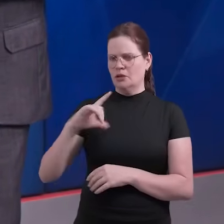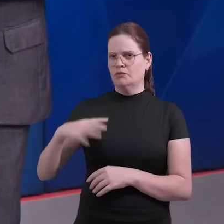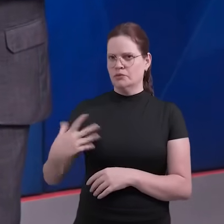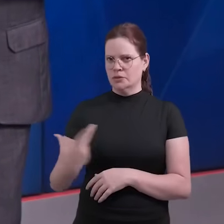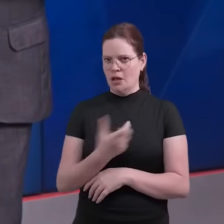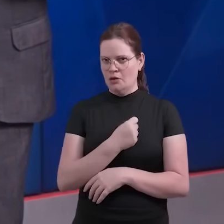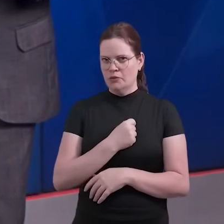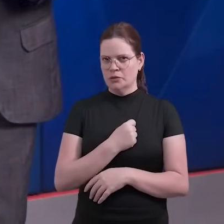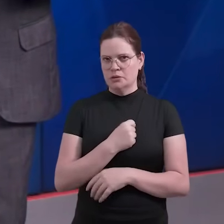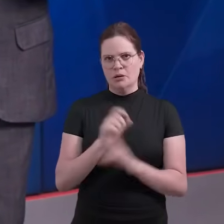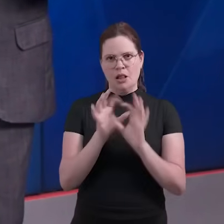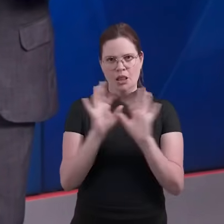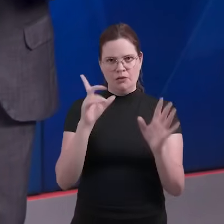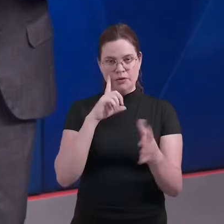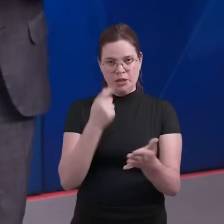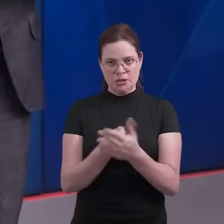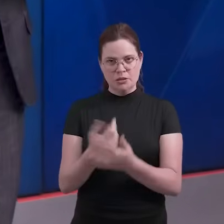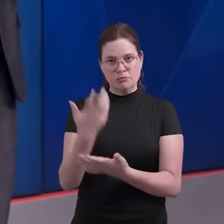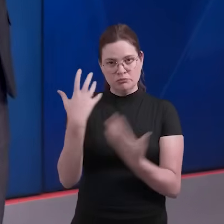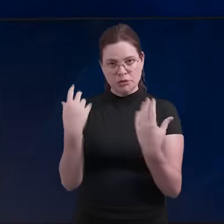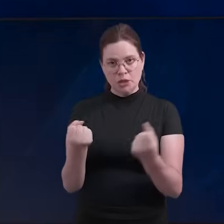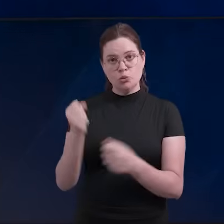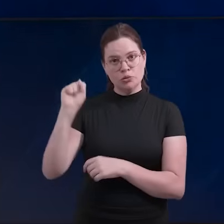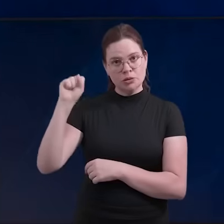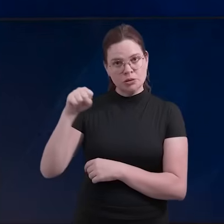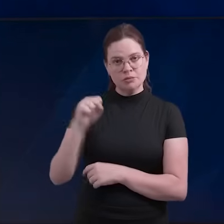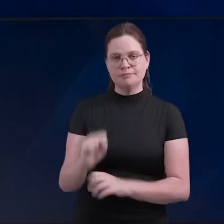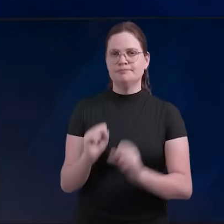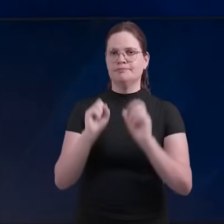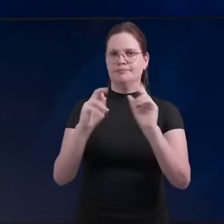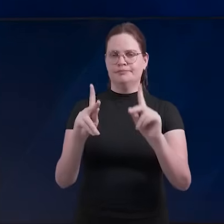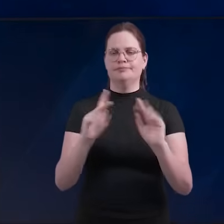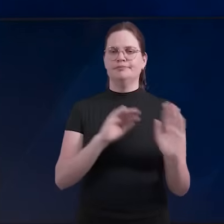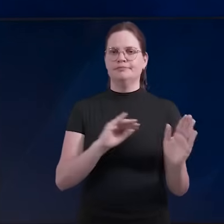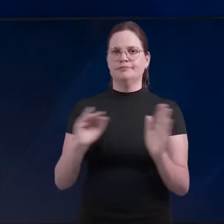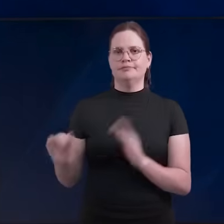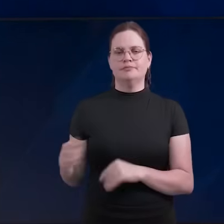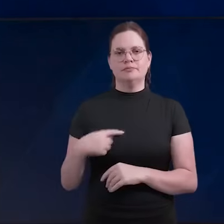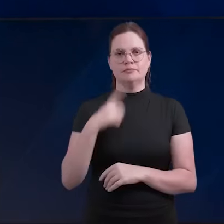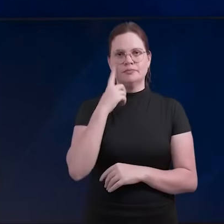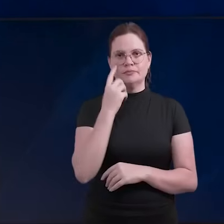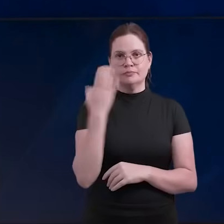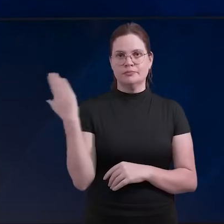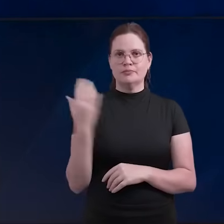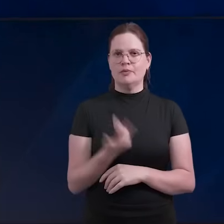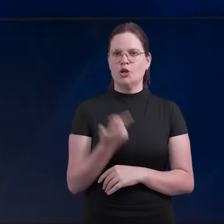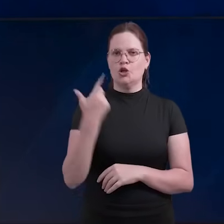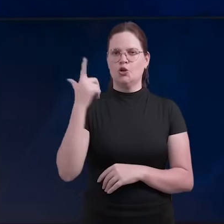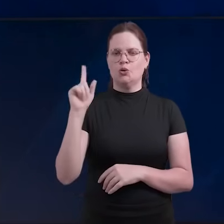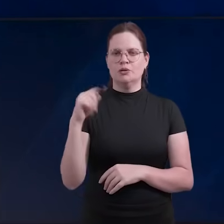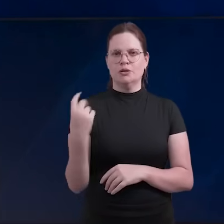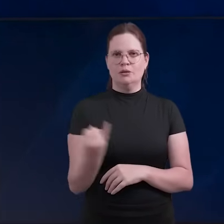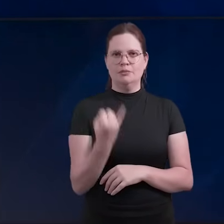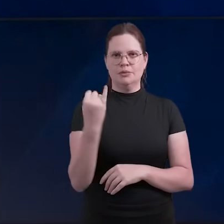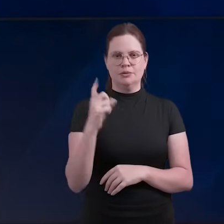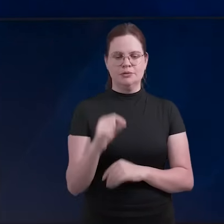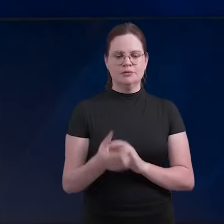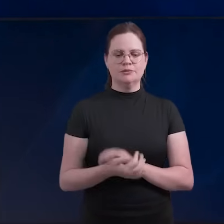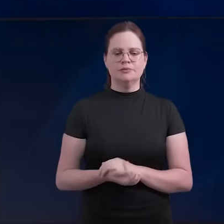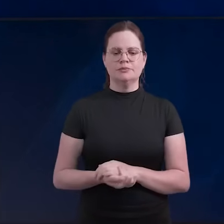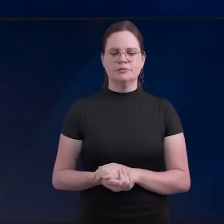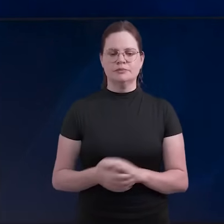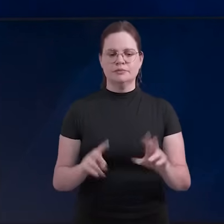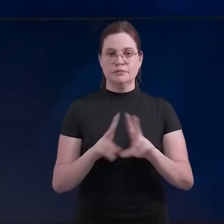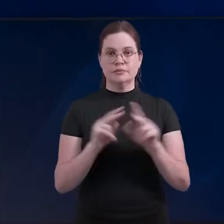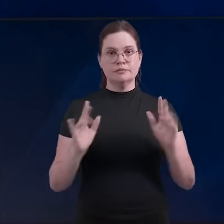essa salvação ou exerceu o seu livre-arbítrio. Vamos continuar então num outro aspecto que eu quero chamar a sua atenção aqui, que é muito importante, que